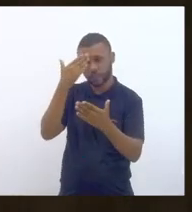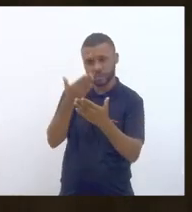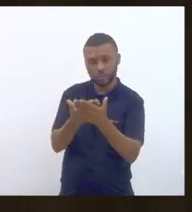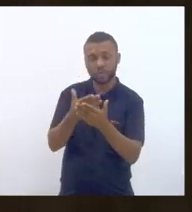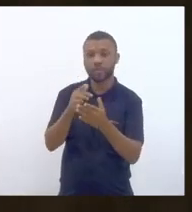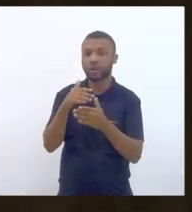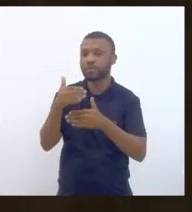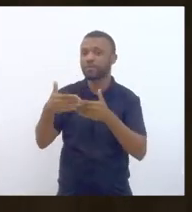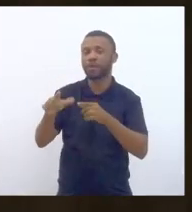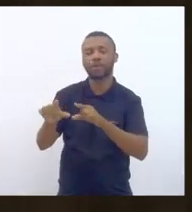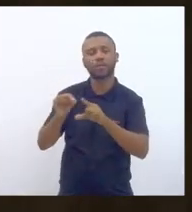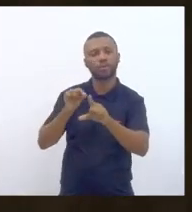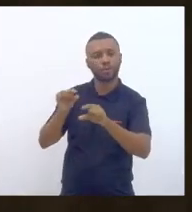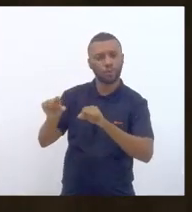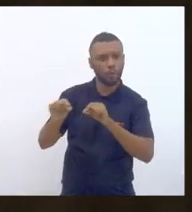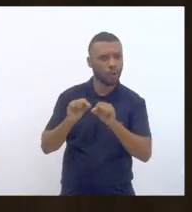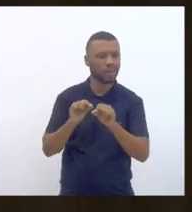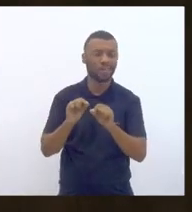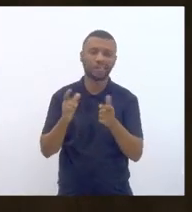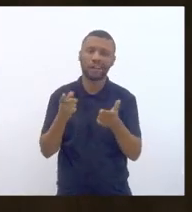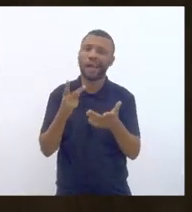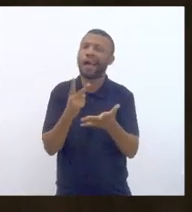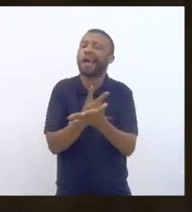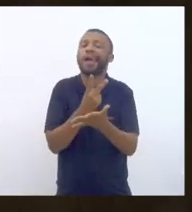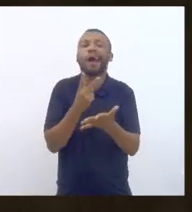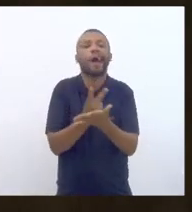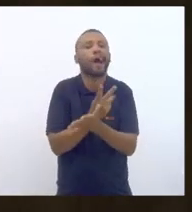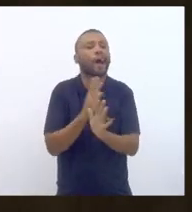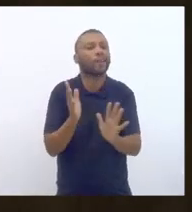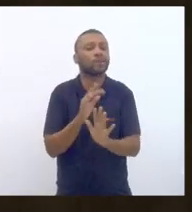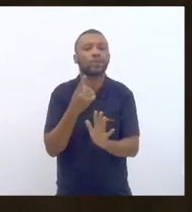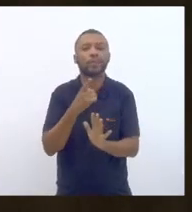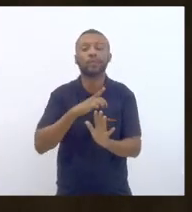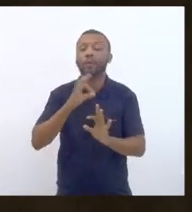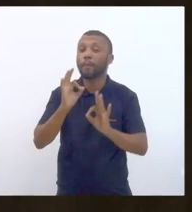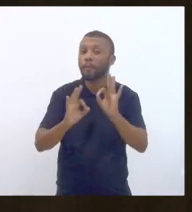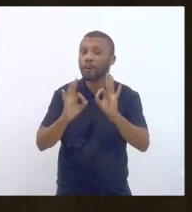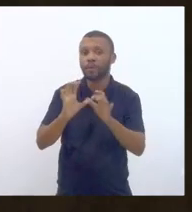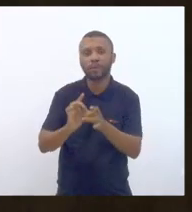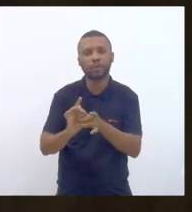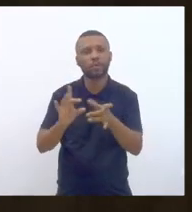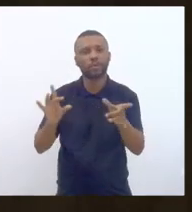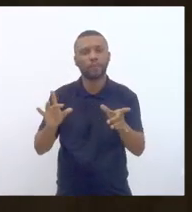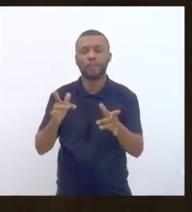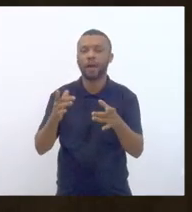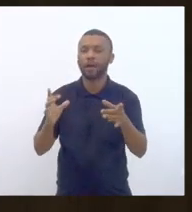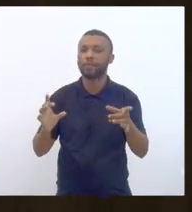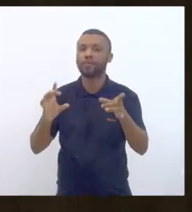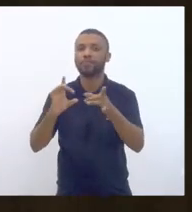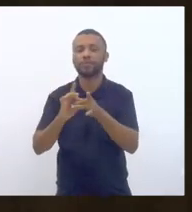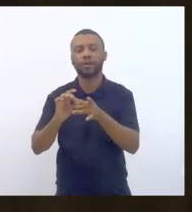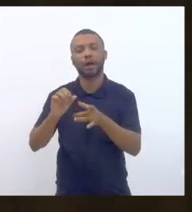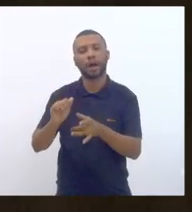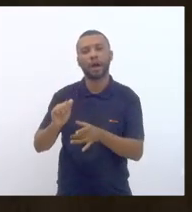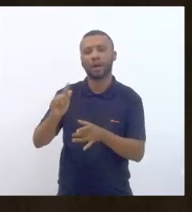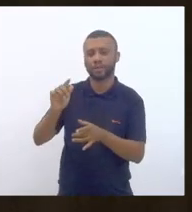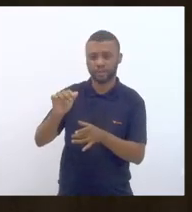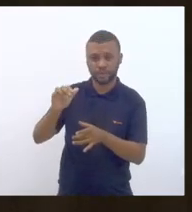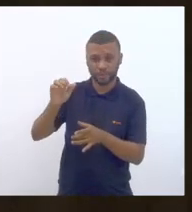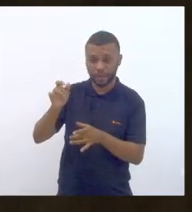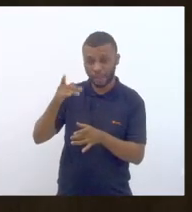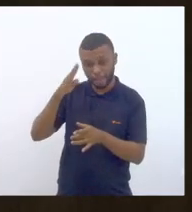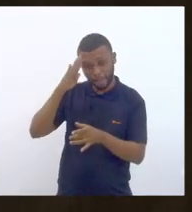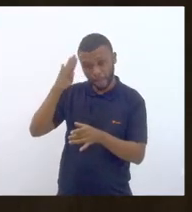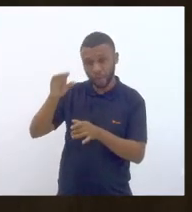escolha absolutamente errado. Já temos um projeto autorizativo para fundir as agências e,